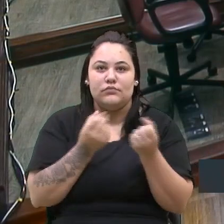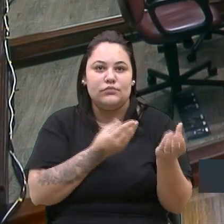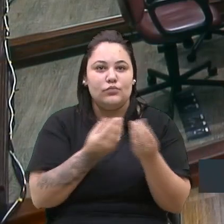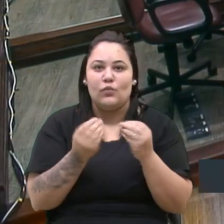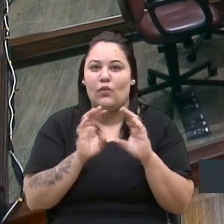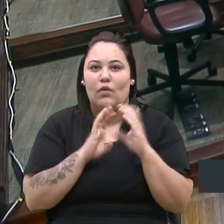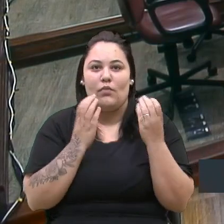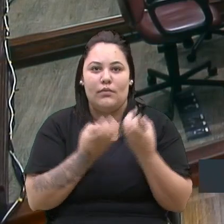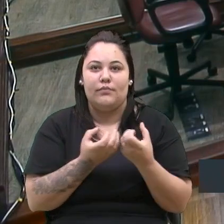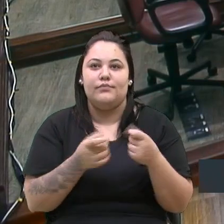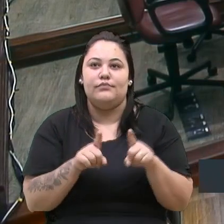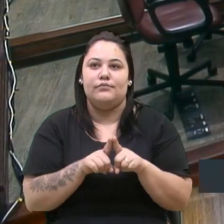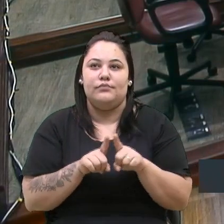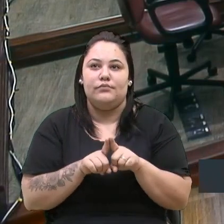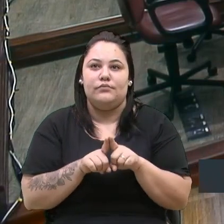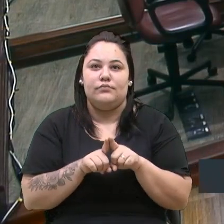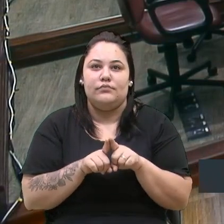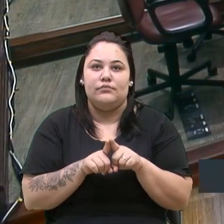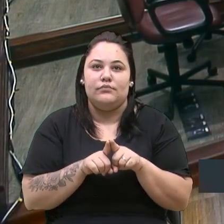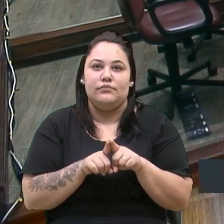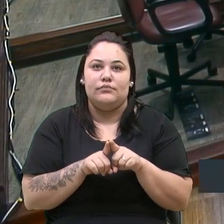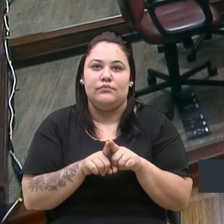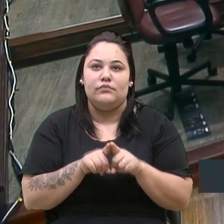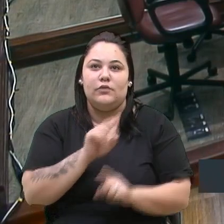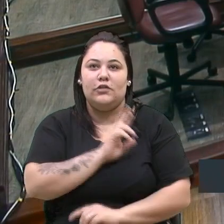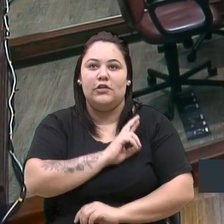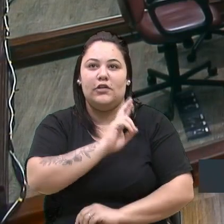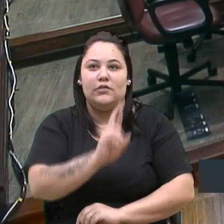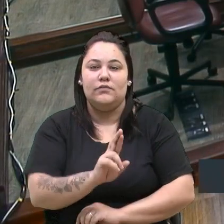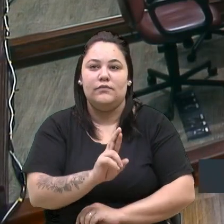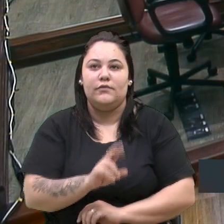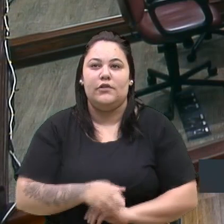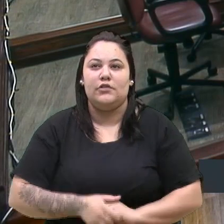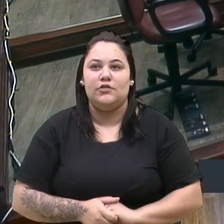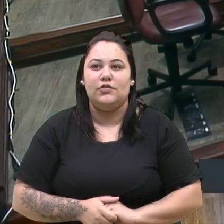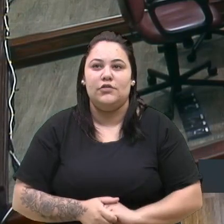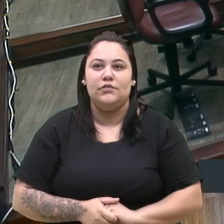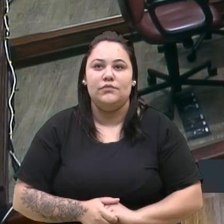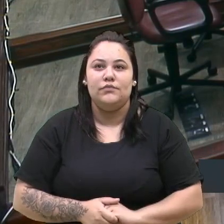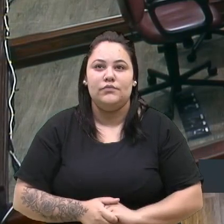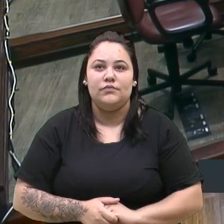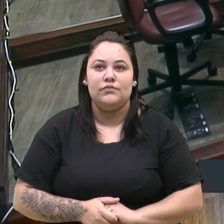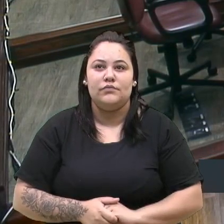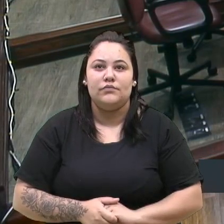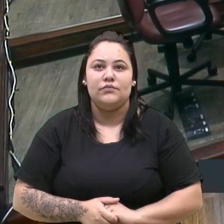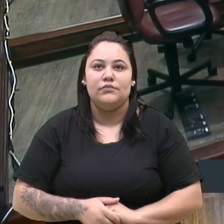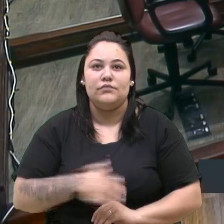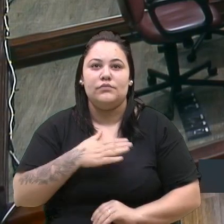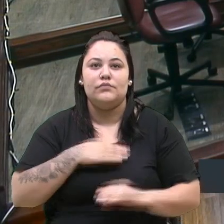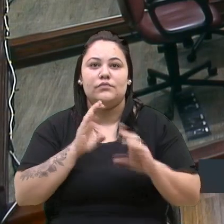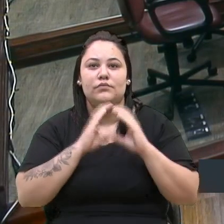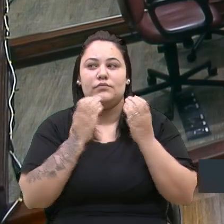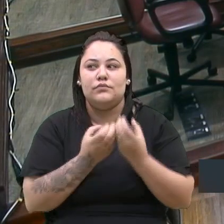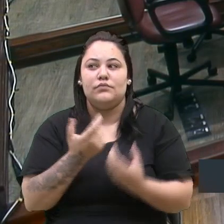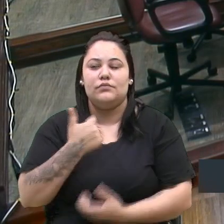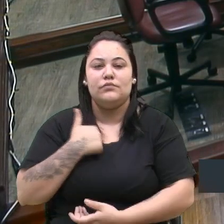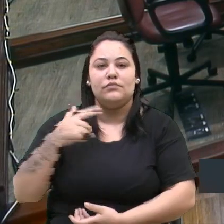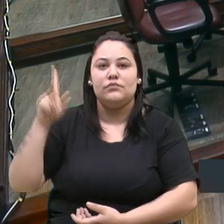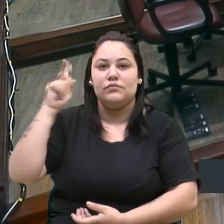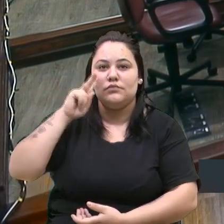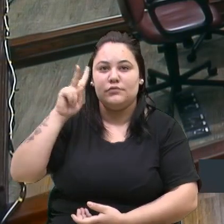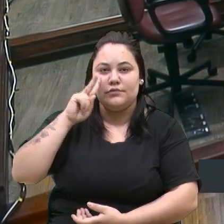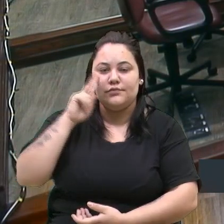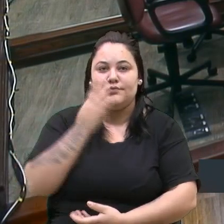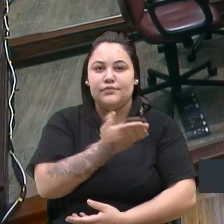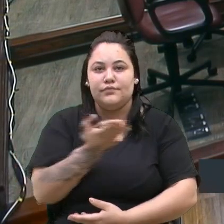comunidade. O senhor me representa e eu me ilustro o senhor quando eu estou trabalhando na minha comunidade e me lembro sempre do senhor, da